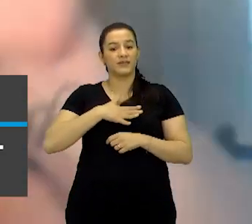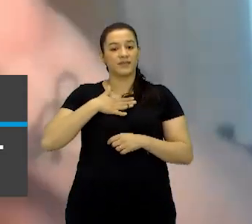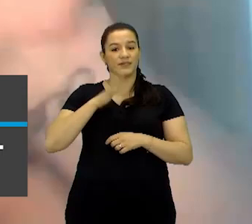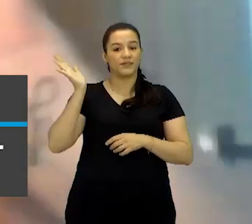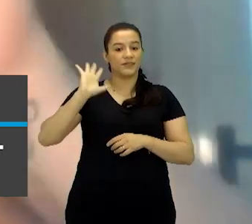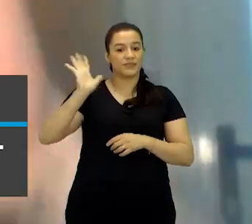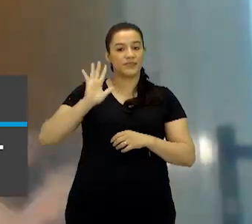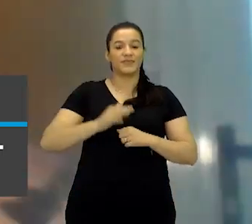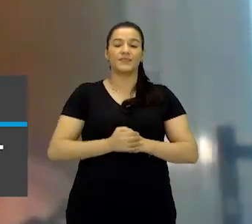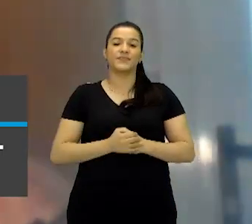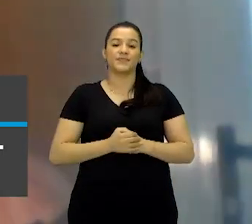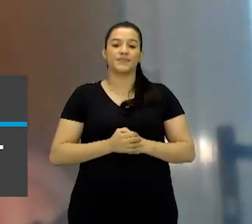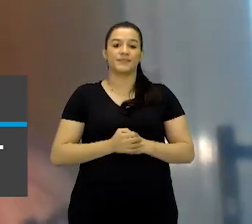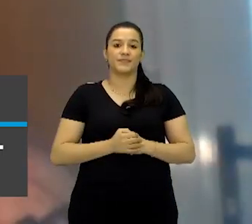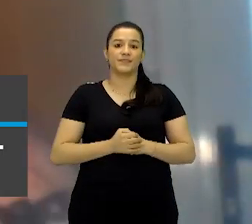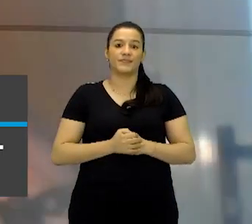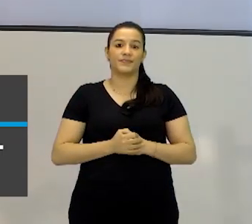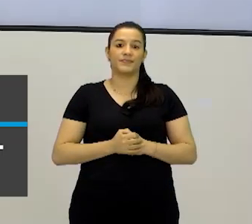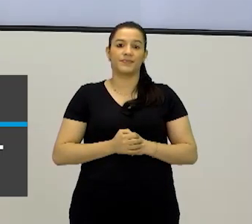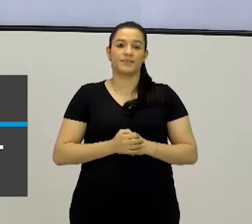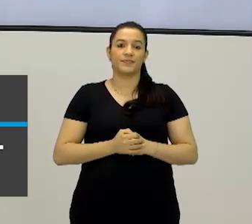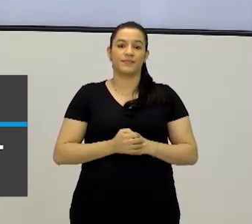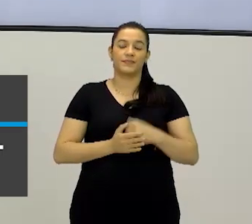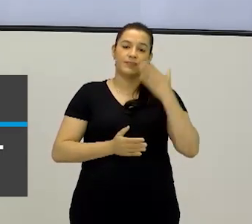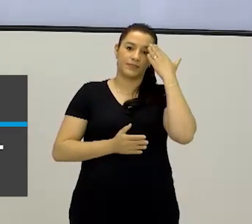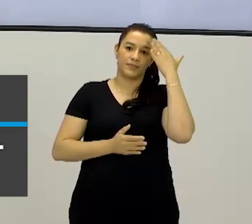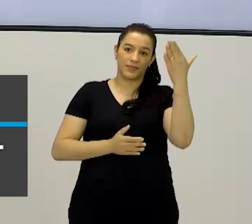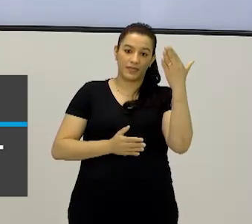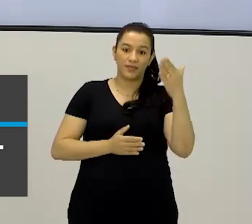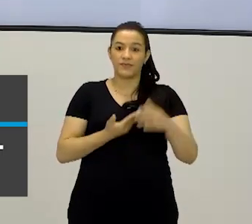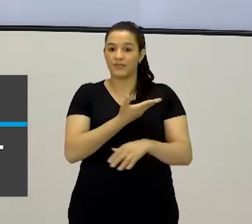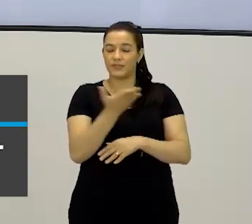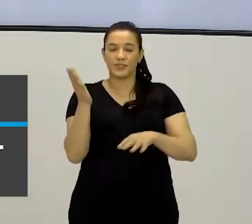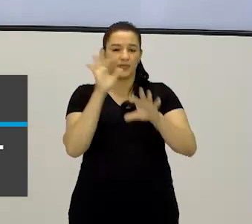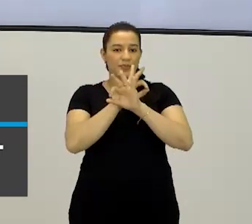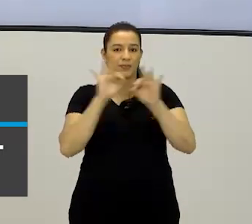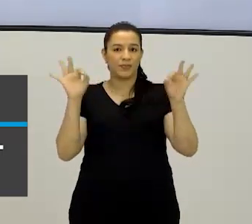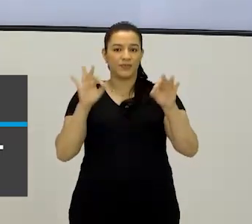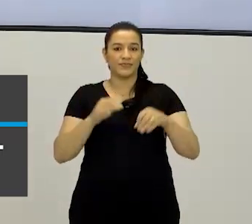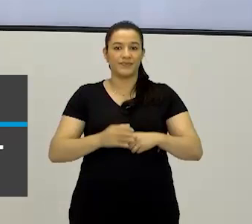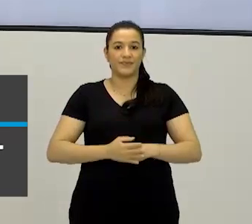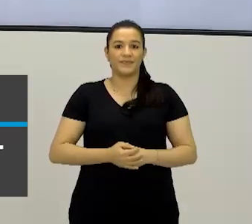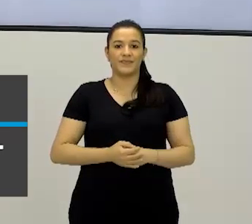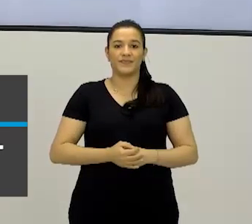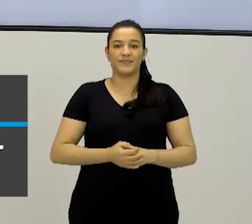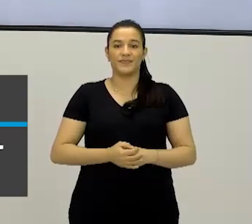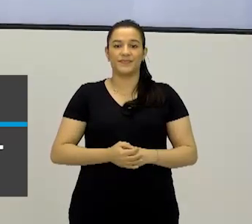Cuidem-se muito. Até mais. Muito obrigado, pessoal. Vocês são maravilhosos.